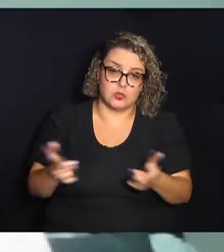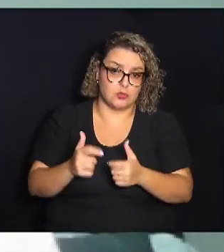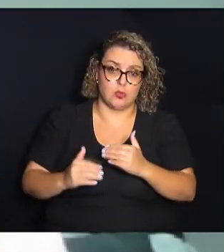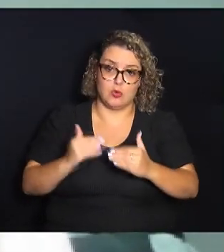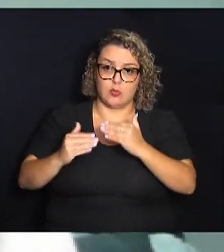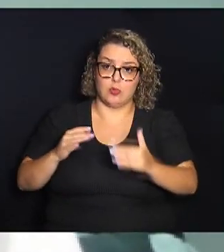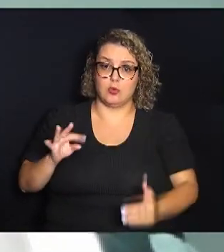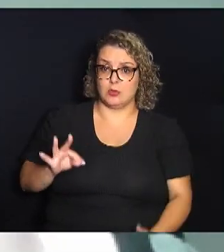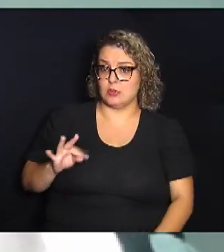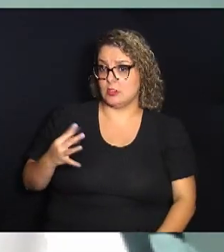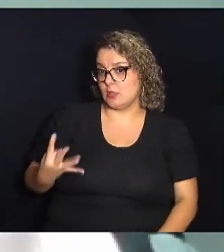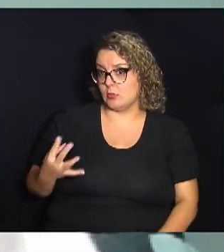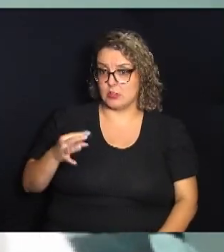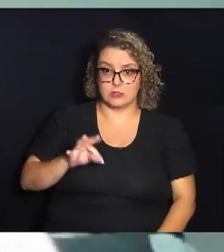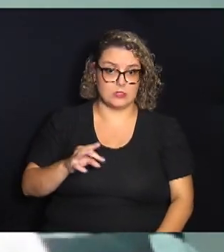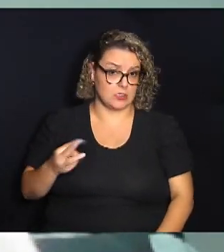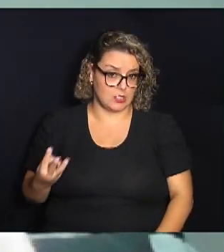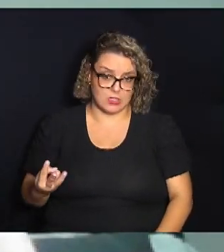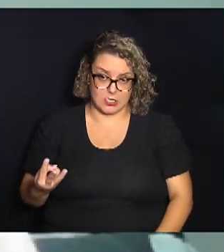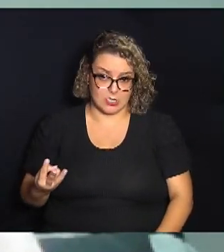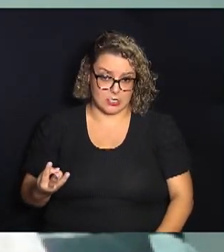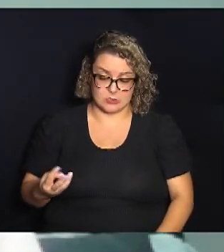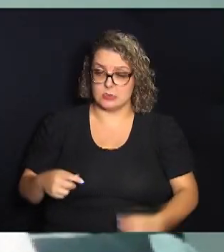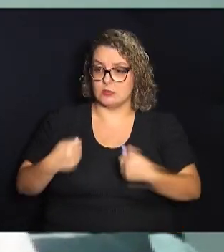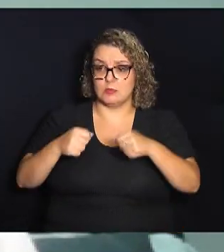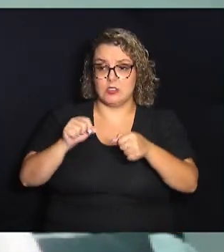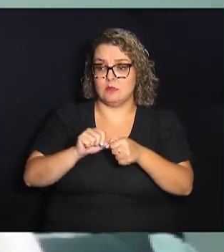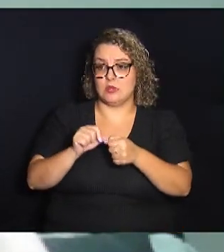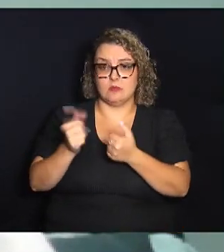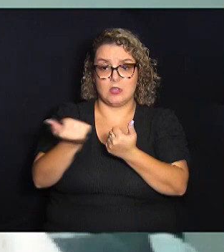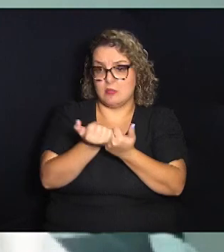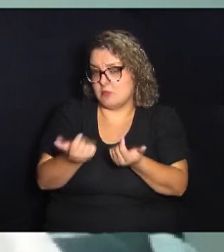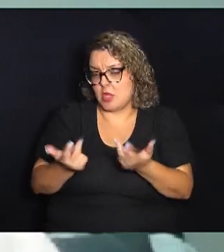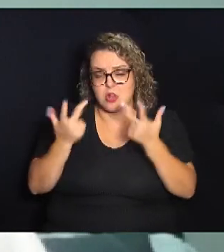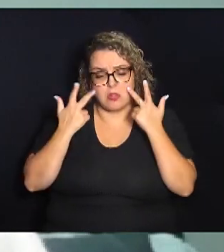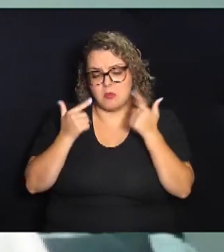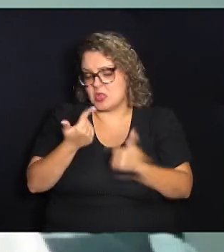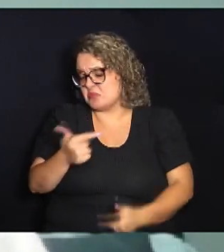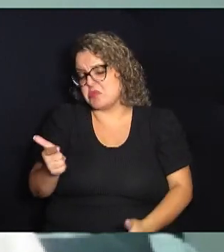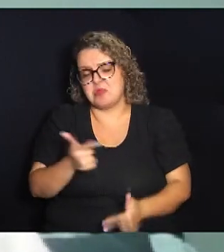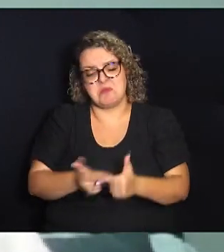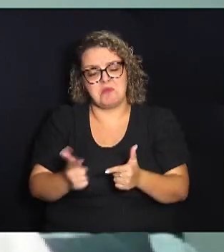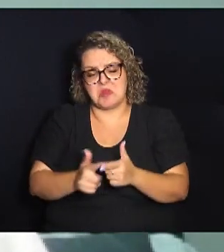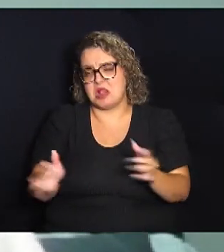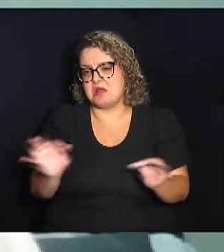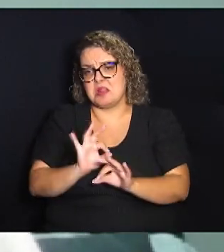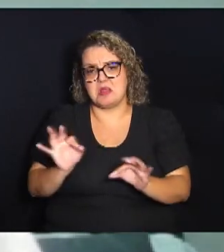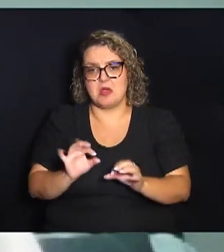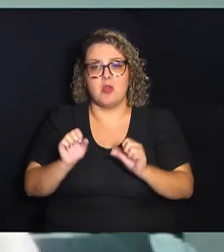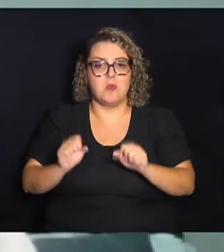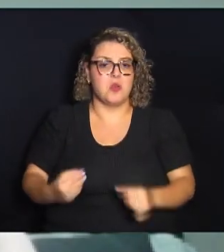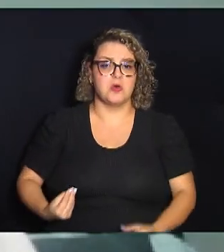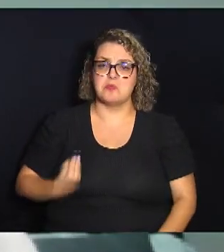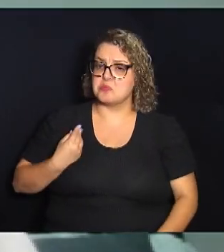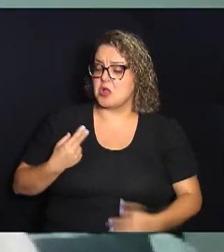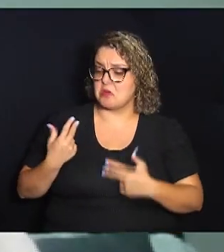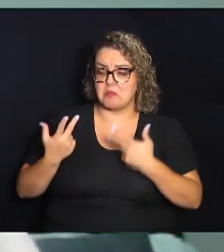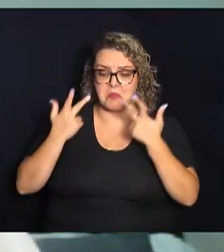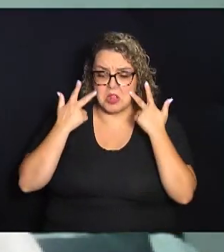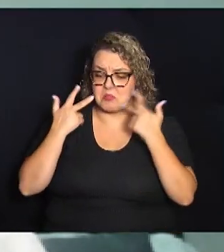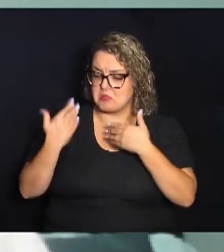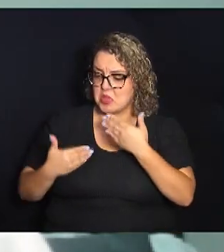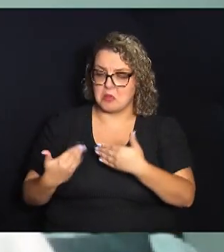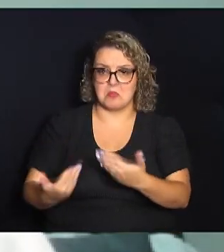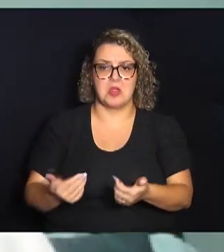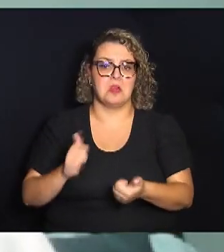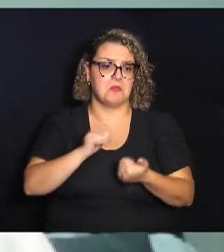de T4 e T3. E você tem que fazer reposição e faz, não há problema nenhum. Ela pode levar uma vida totalmente normal fazendo